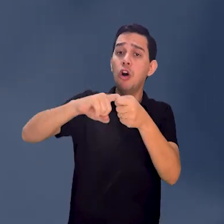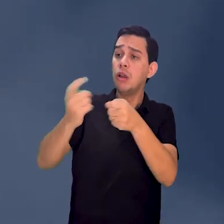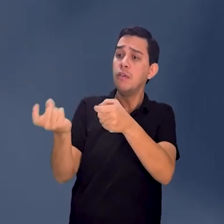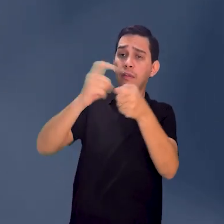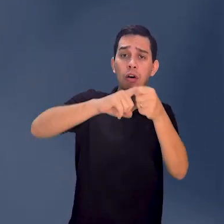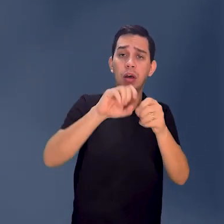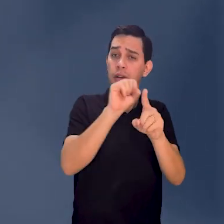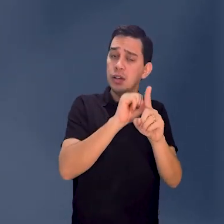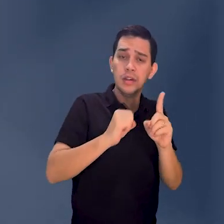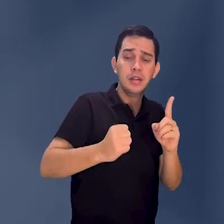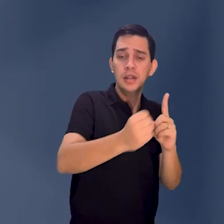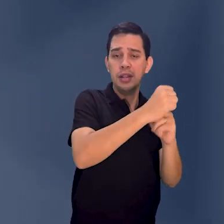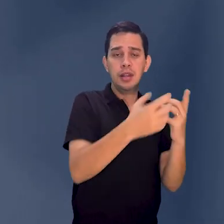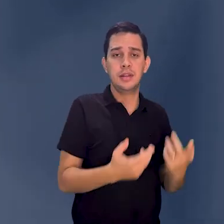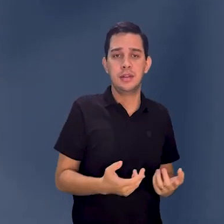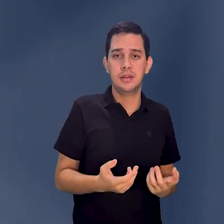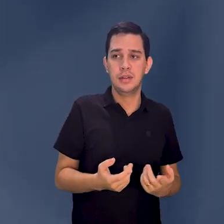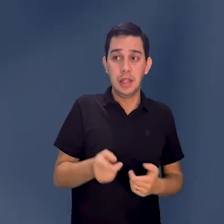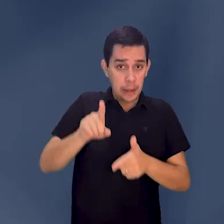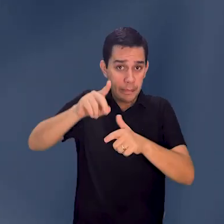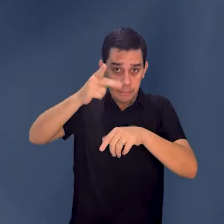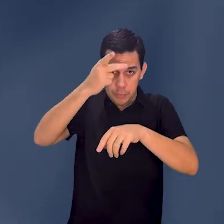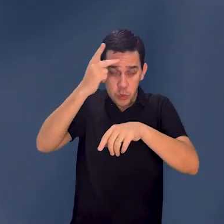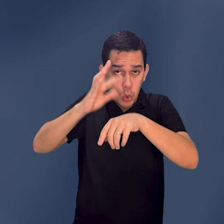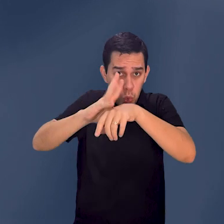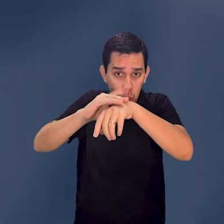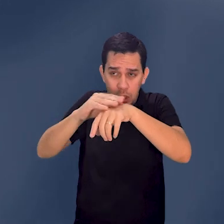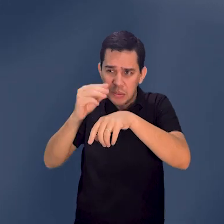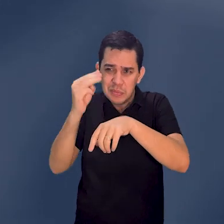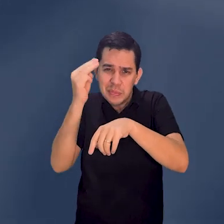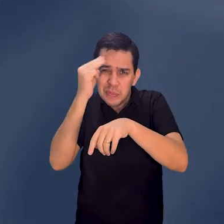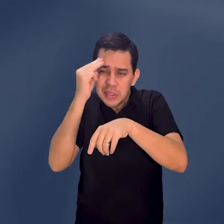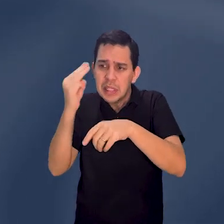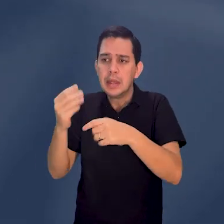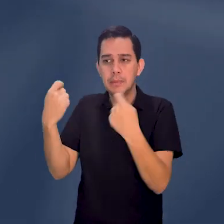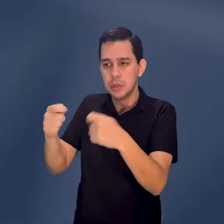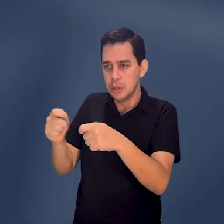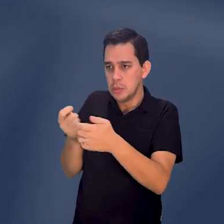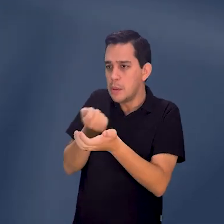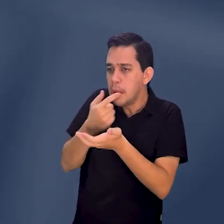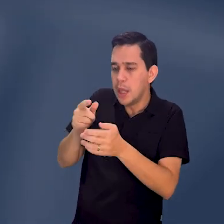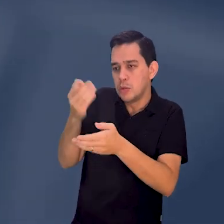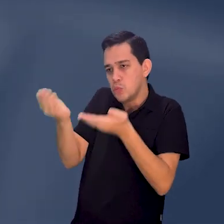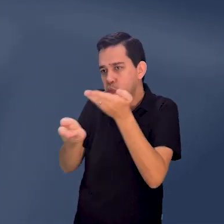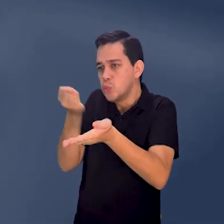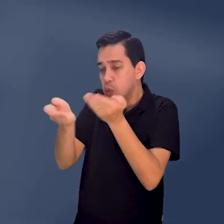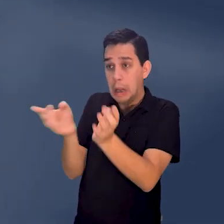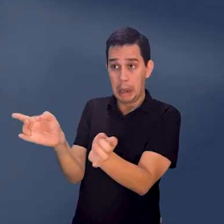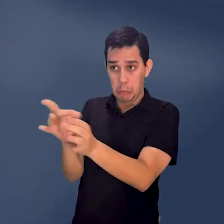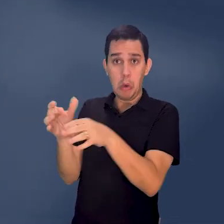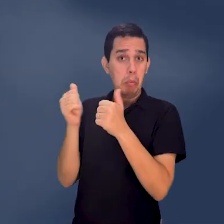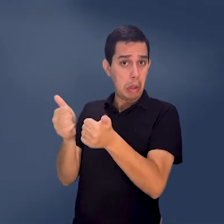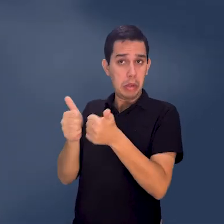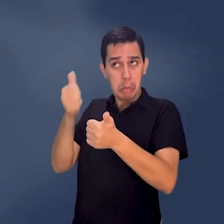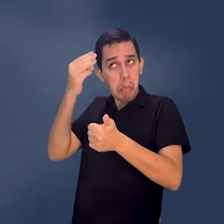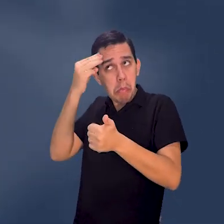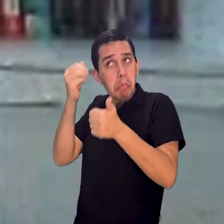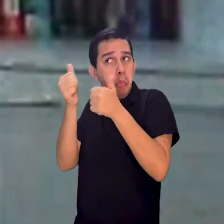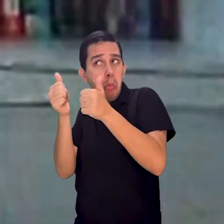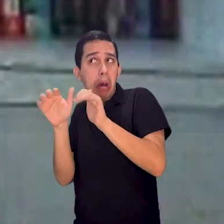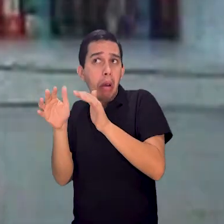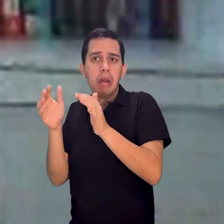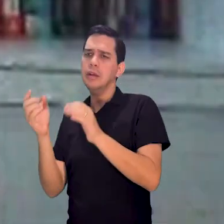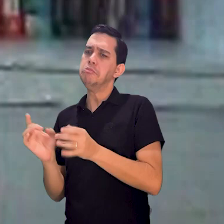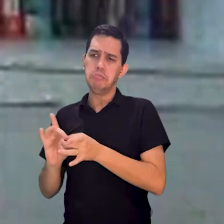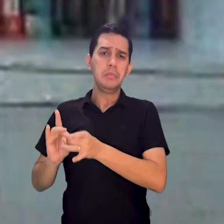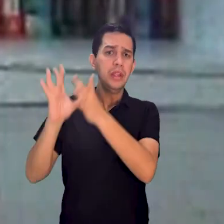à sociedade. Veja, o paciente psiquiátrico, ele recebe tratamento, ele precisa sair e ser reintegrado. Ele é um ser humano, ele não tem por que